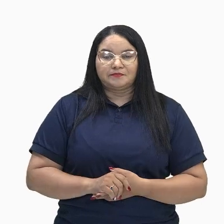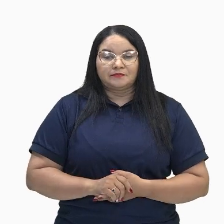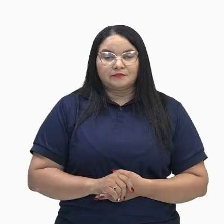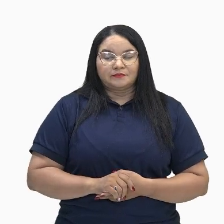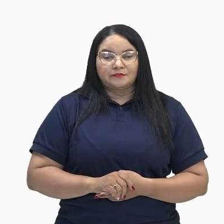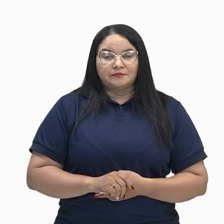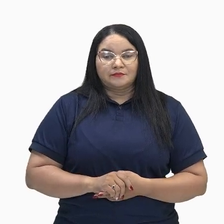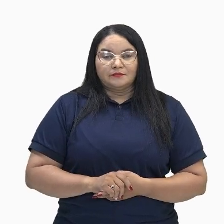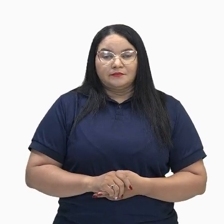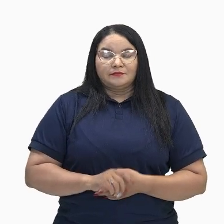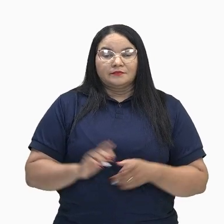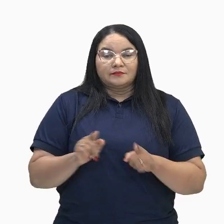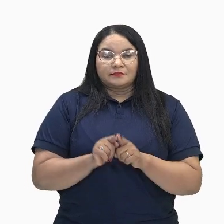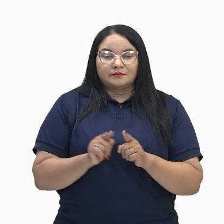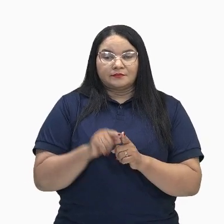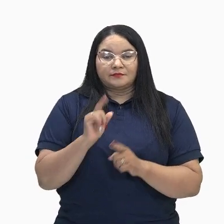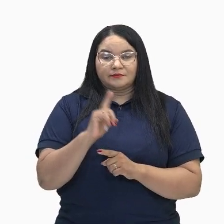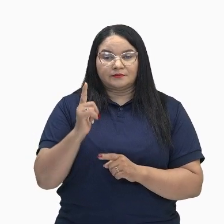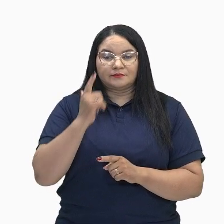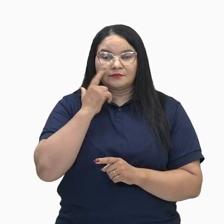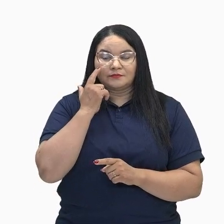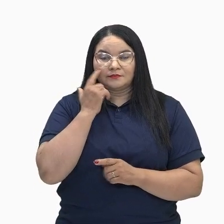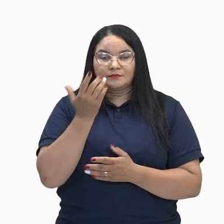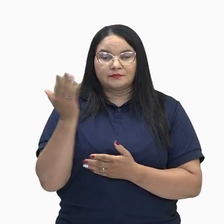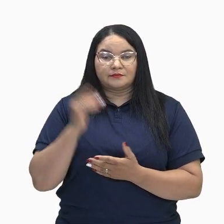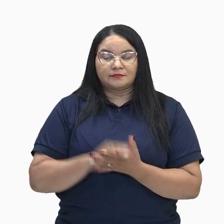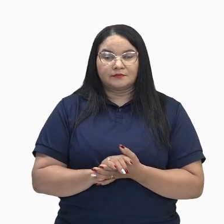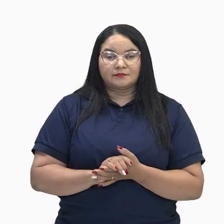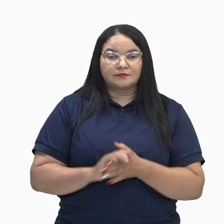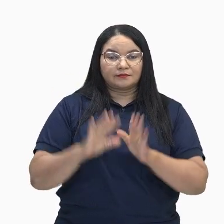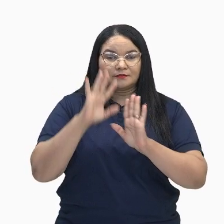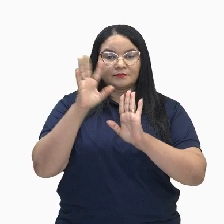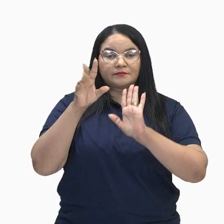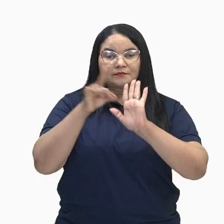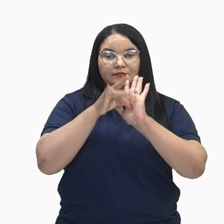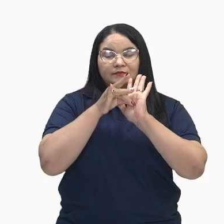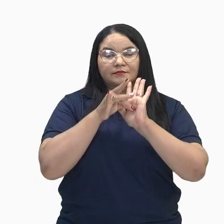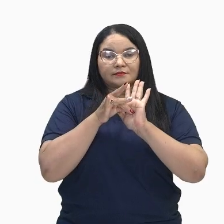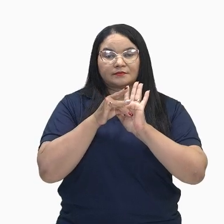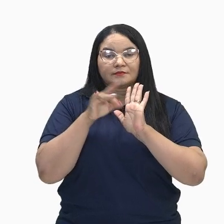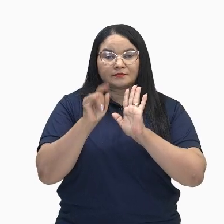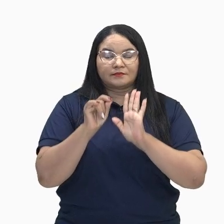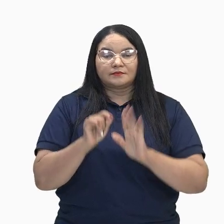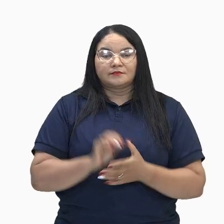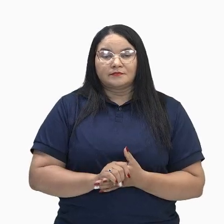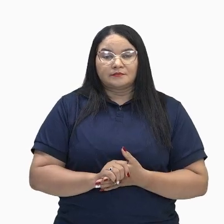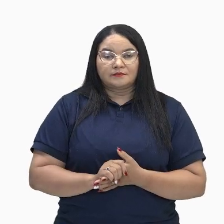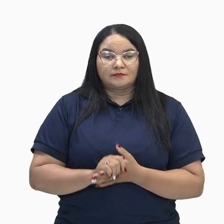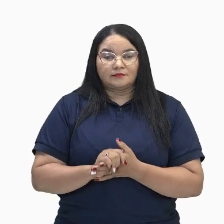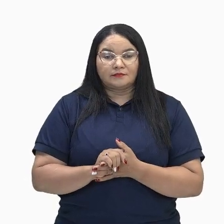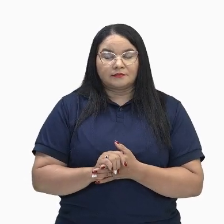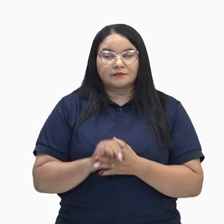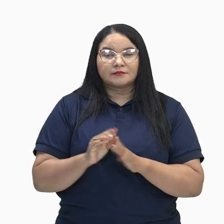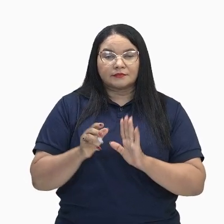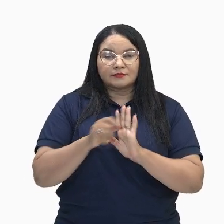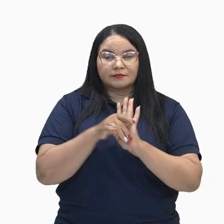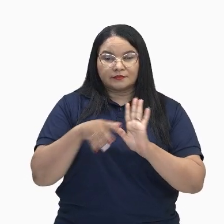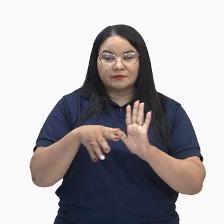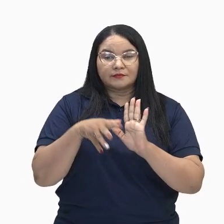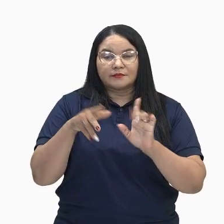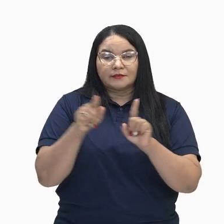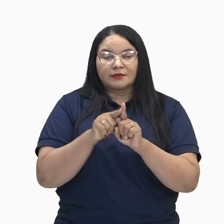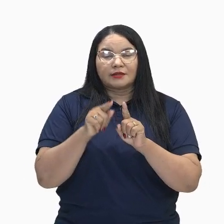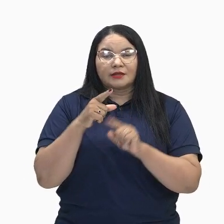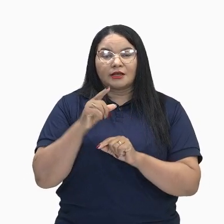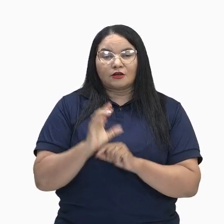Temos também a personificação ou a prosopopeia, que é a figura de pensamento que